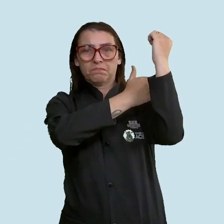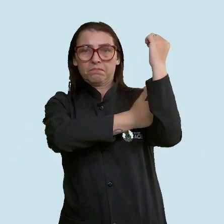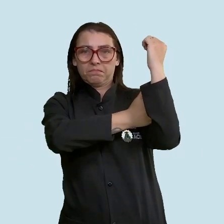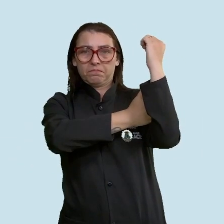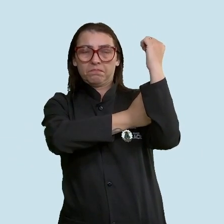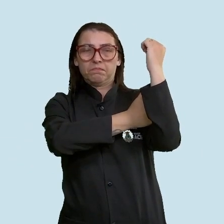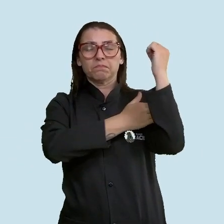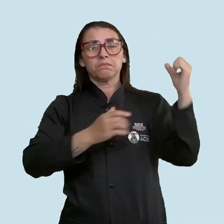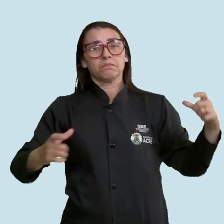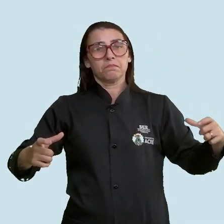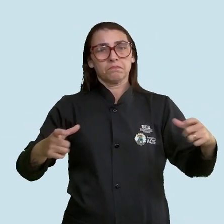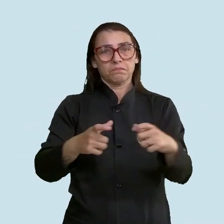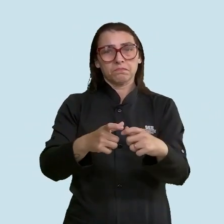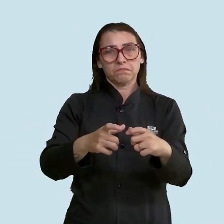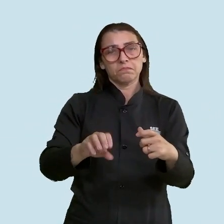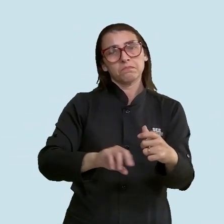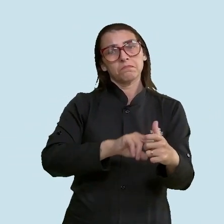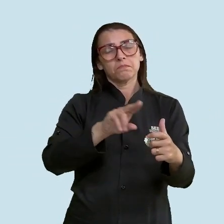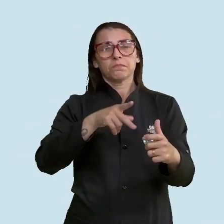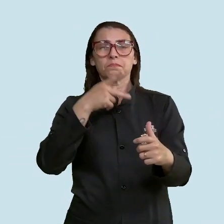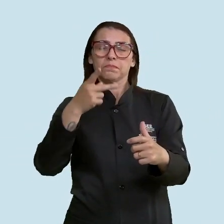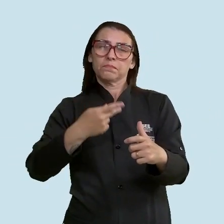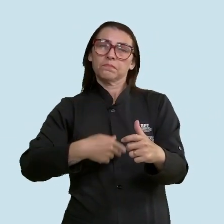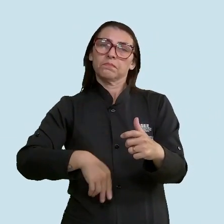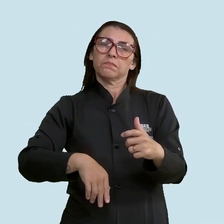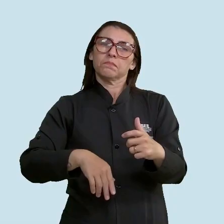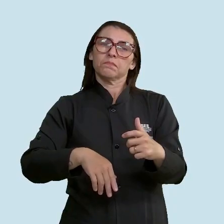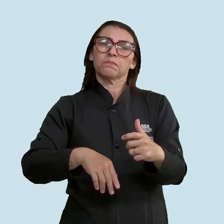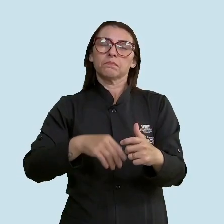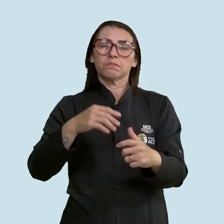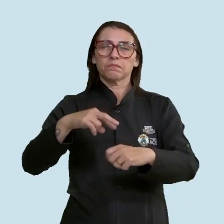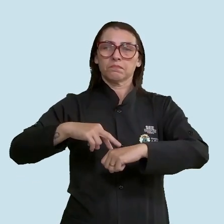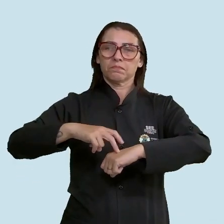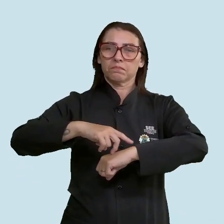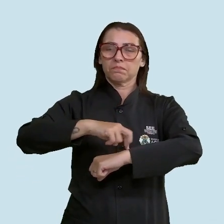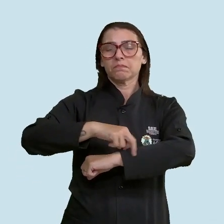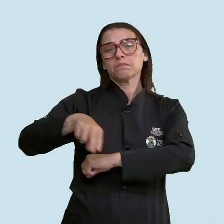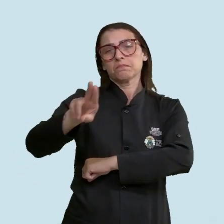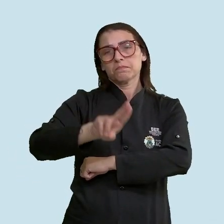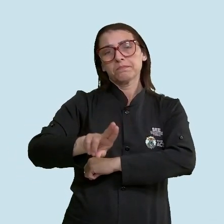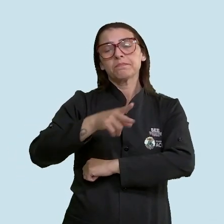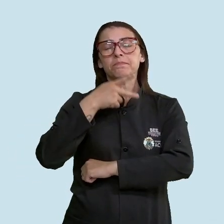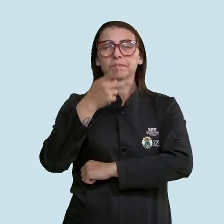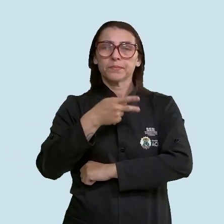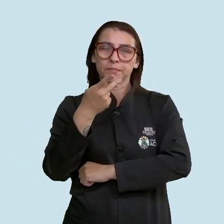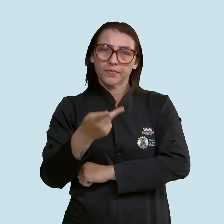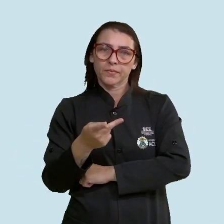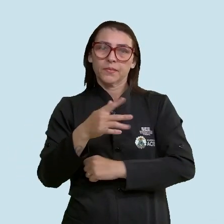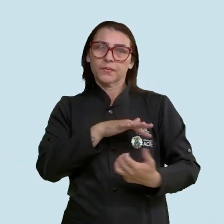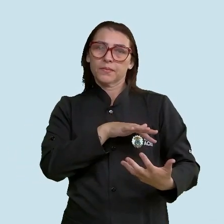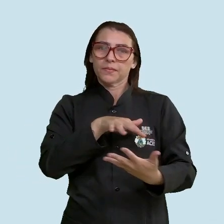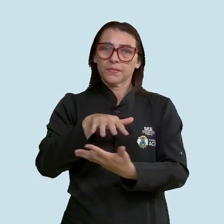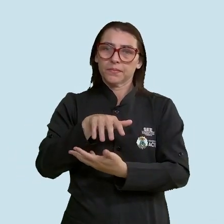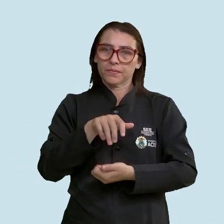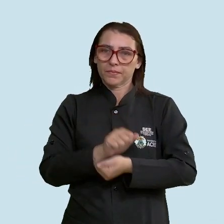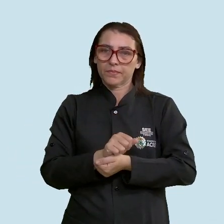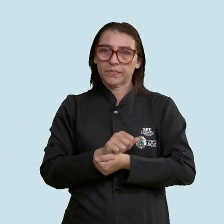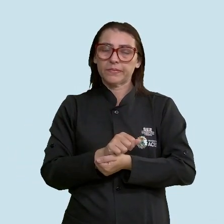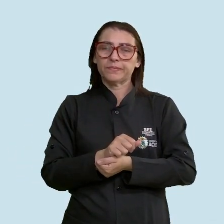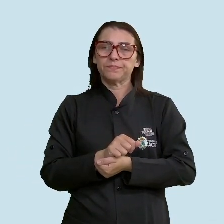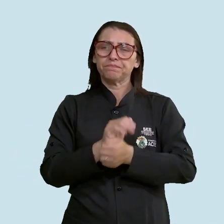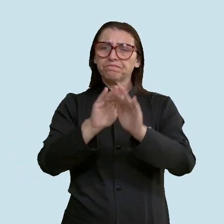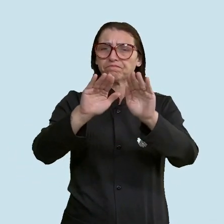empoderando minorias ou reafirmando padrões de consumo e beleza, e eles falam sobre o mundo e